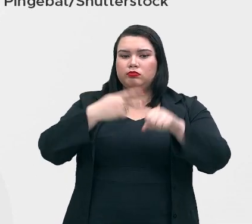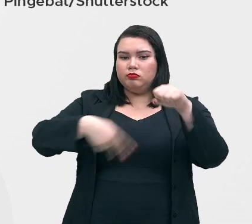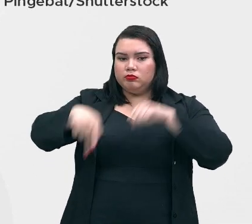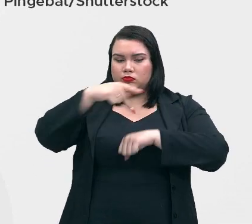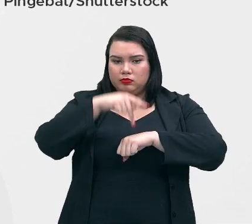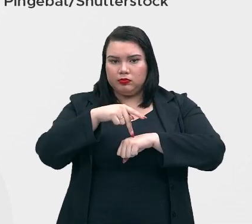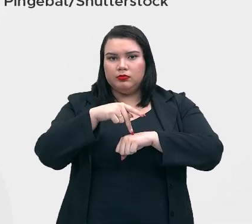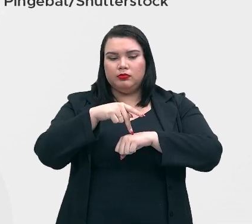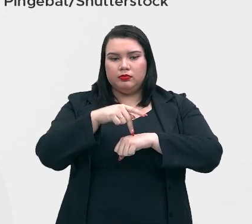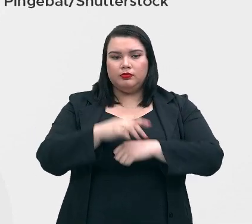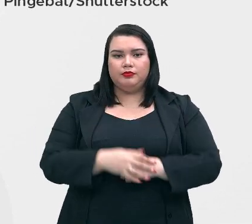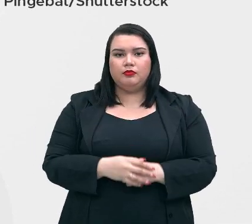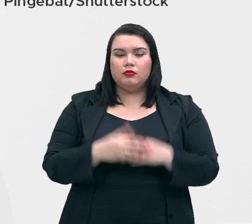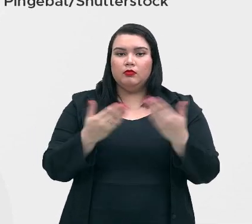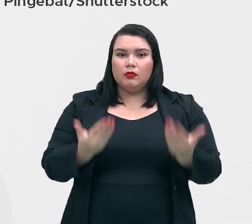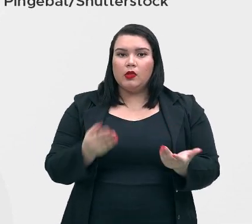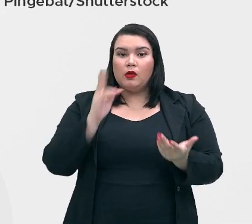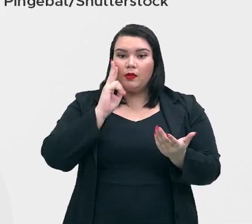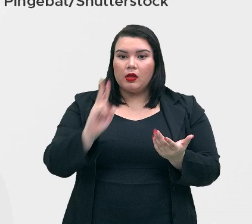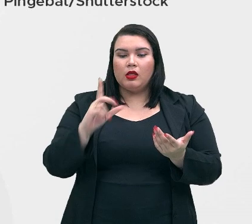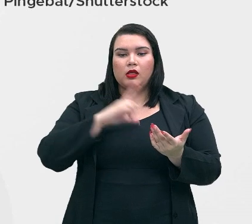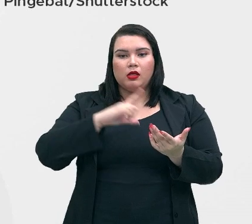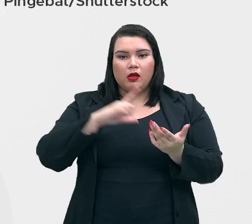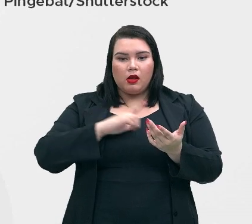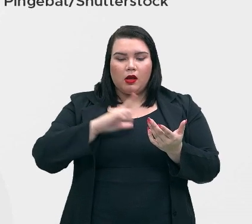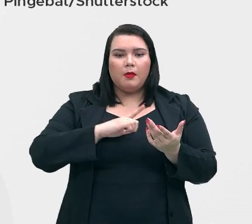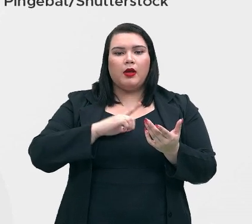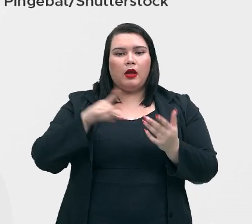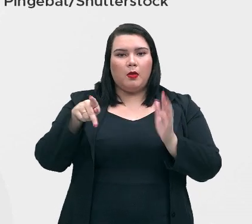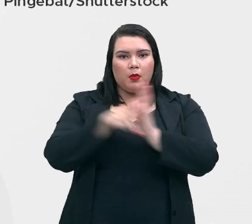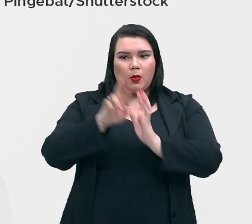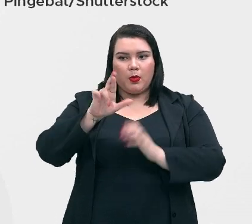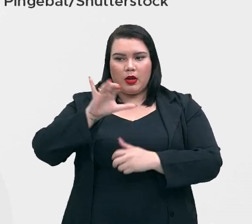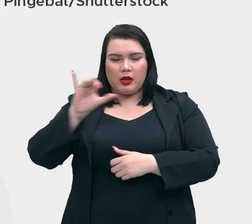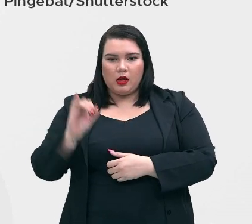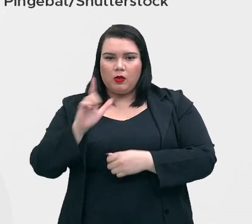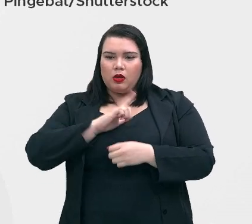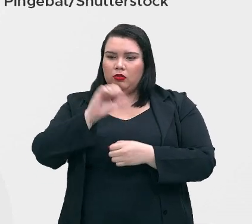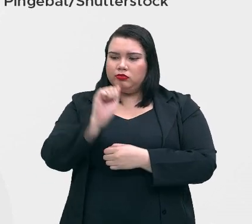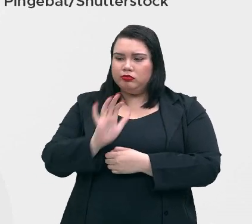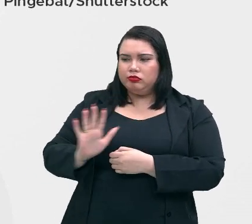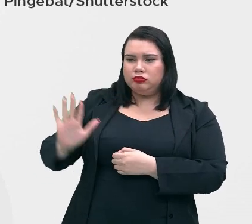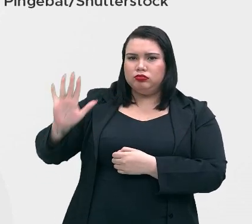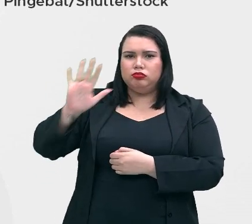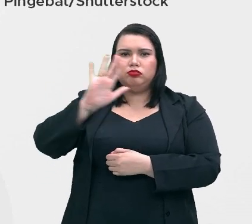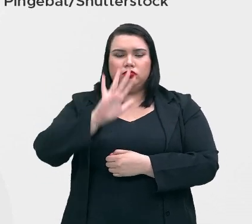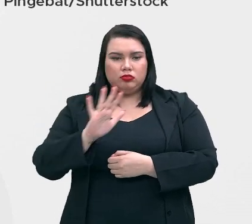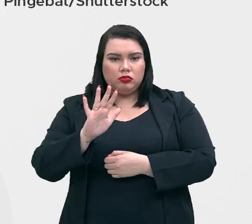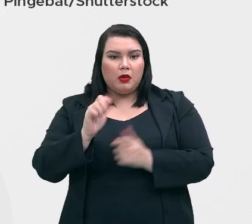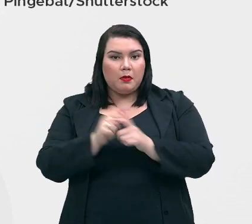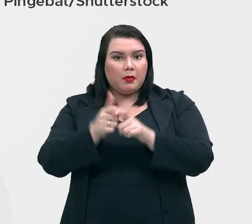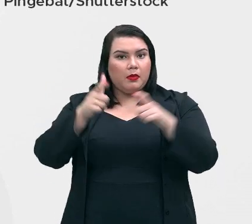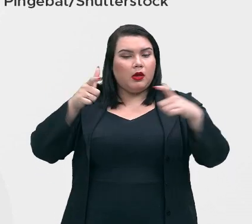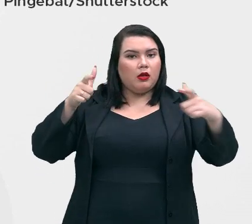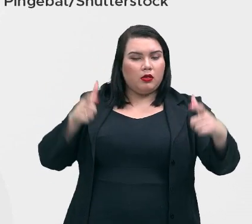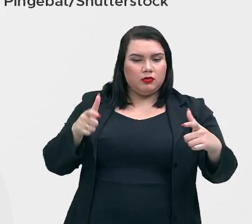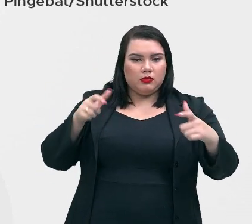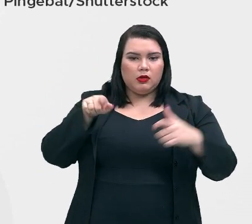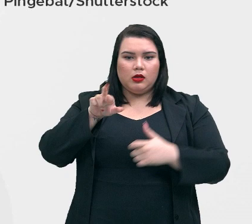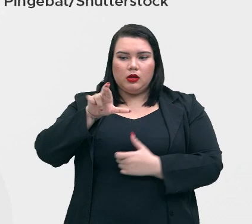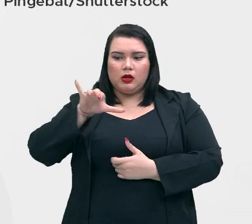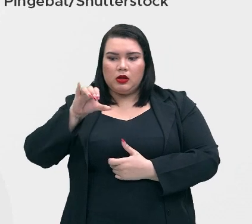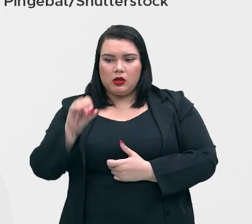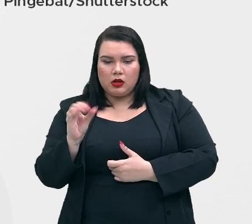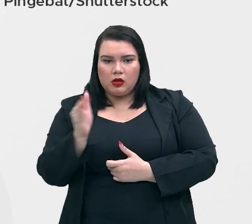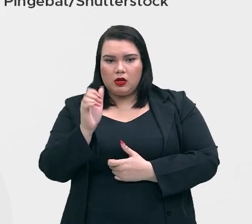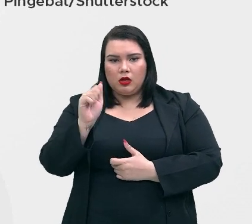também no Suriname. Então, a gente observa realmente que essa bacia do Rio Amazonas, ela é muito grande, tá? E o Rio Amazonas, ele acaba nascendo